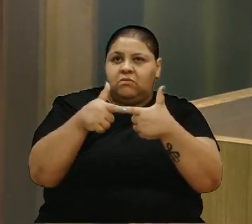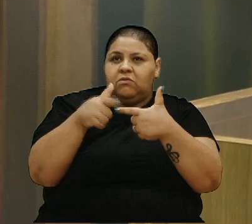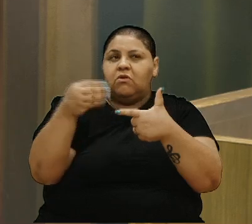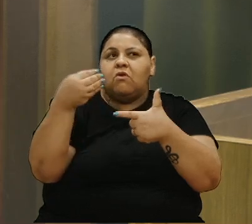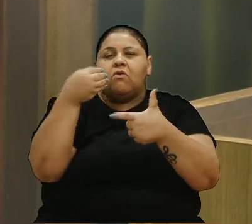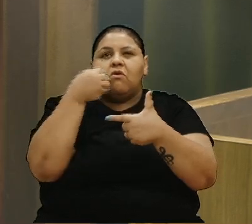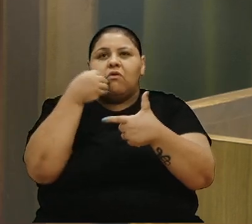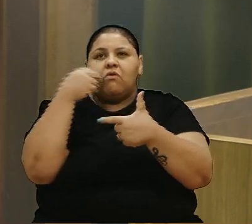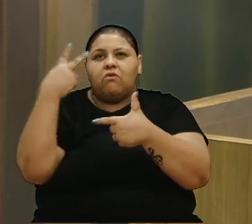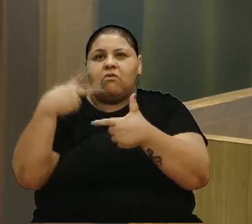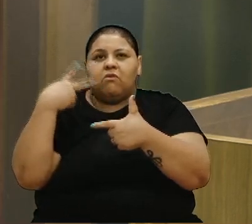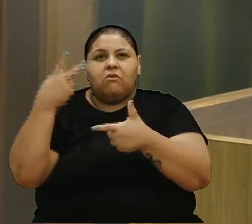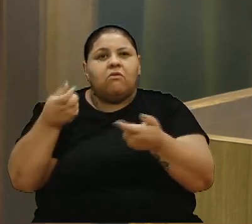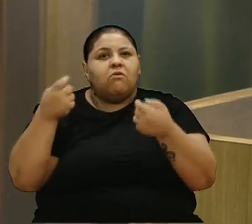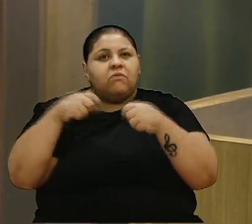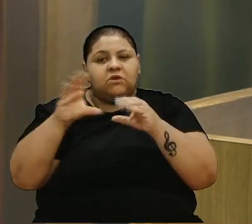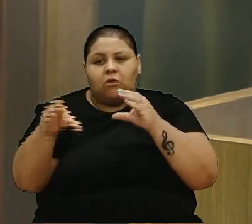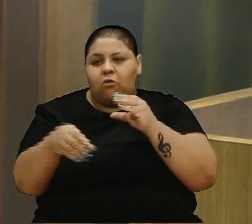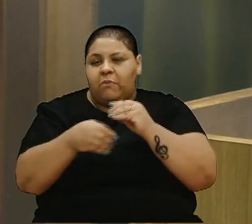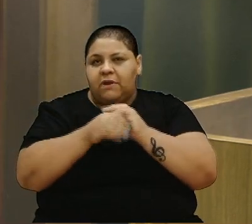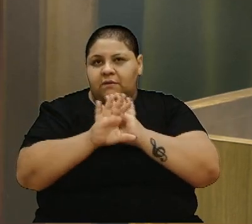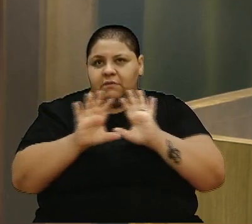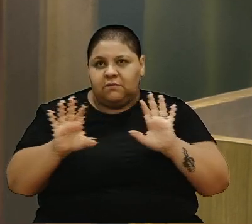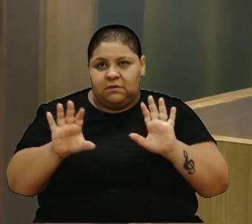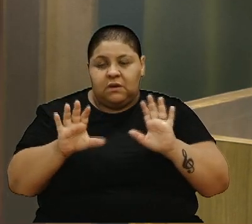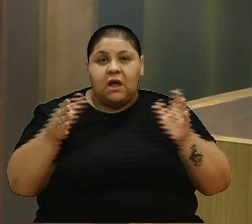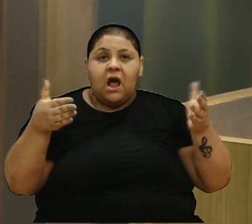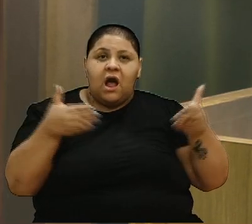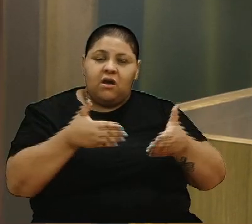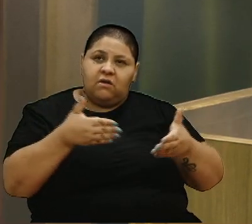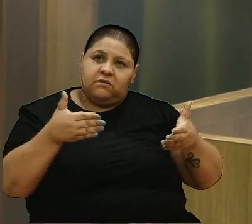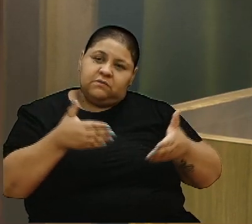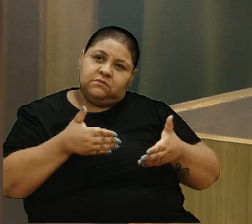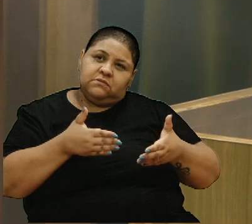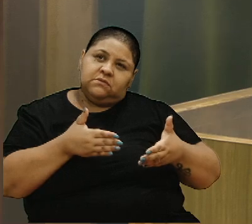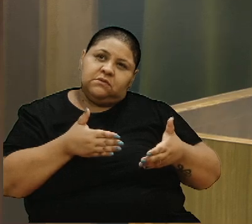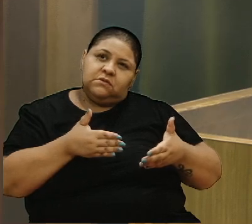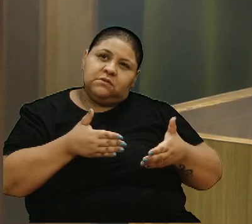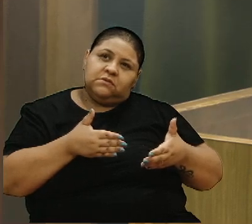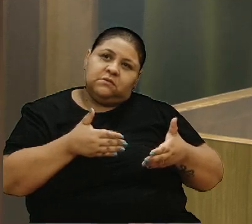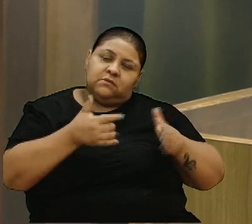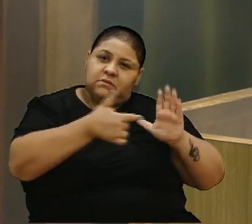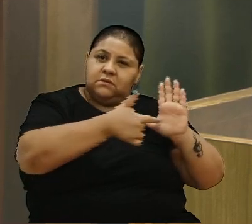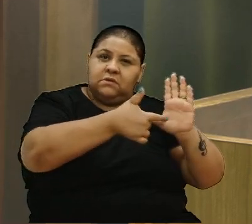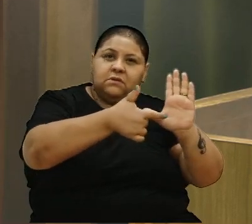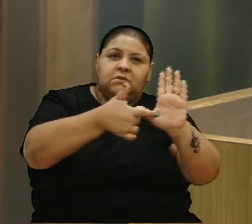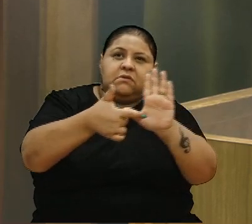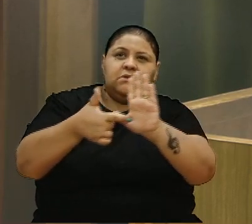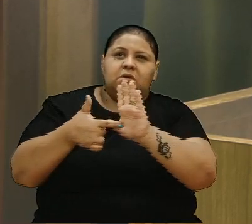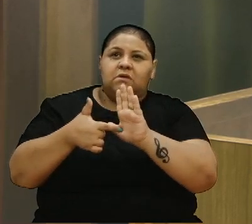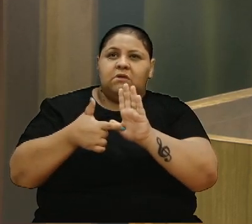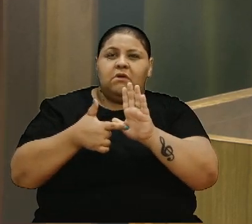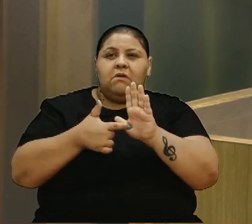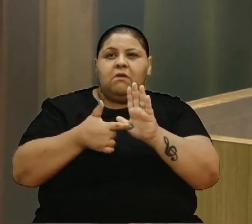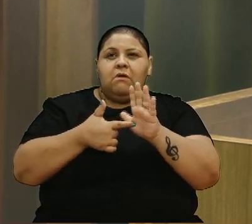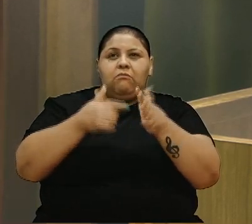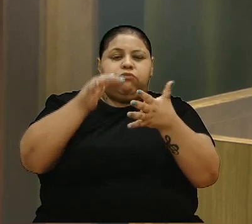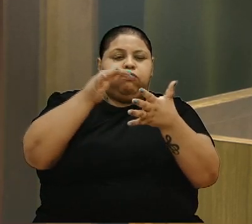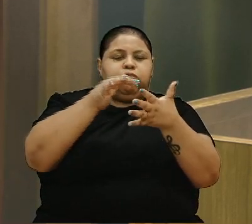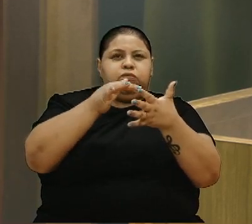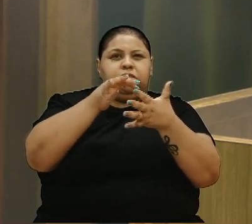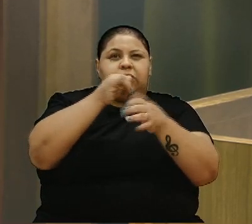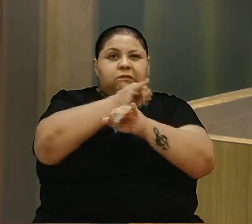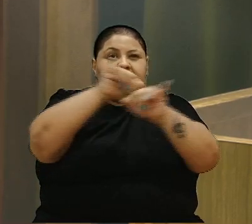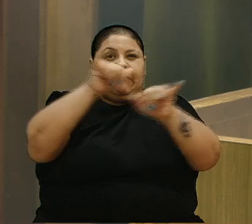que o vereador precisa completar. Agora, apresentar um cabedal de dados